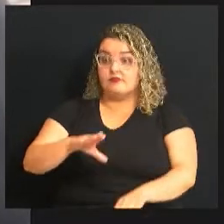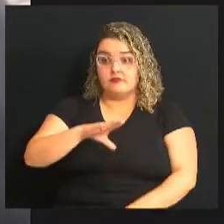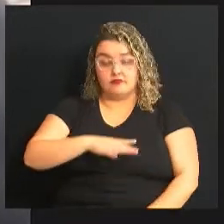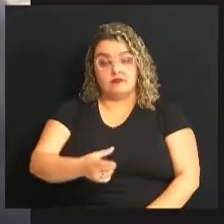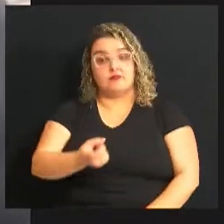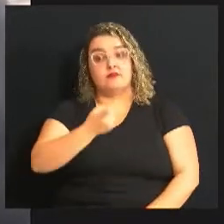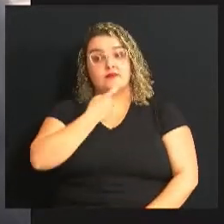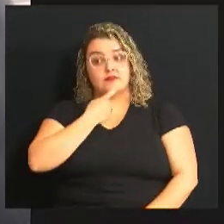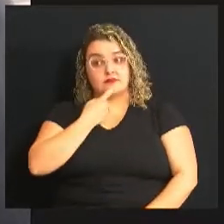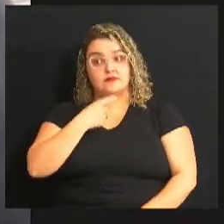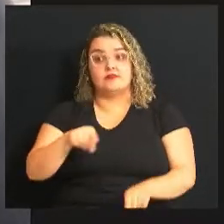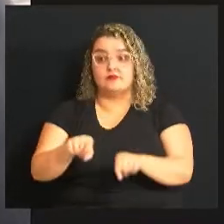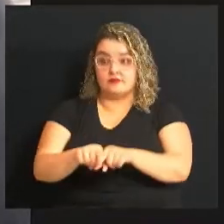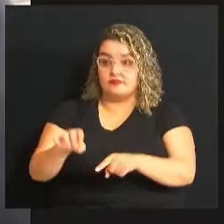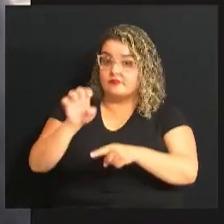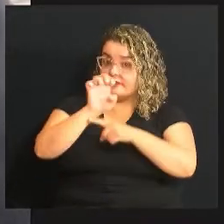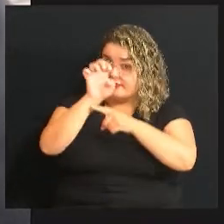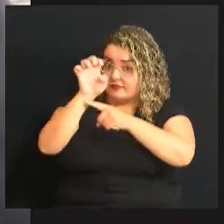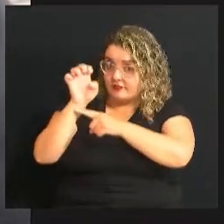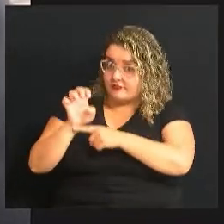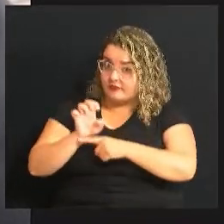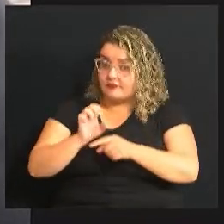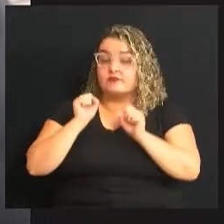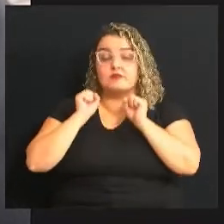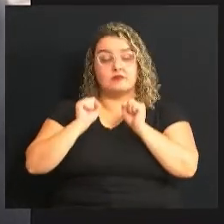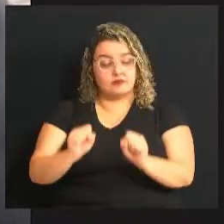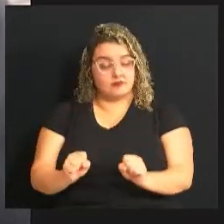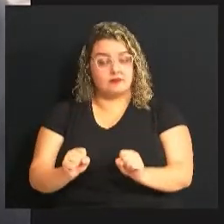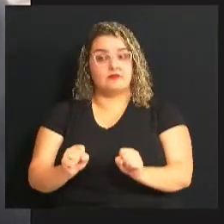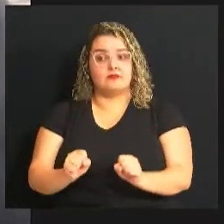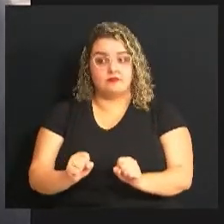e de estados, para que a gente possa ter uma